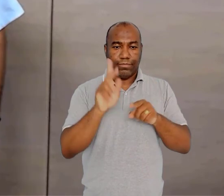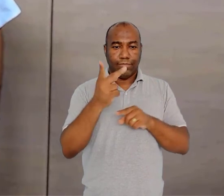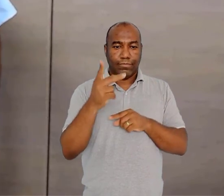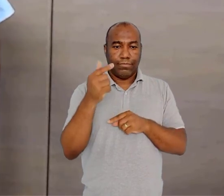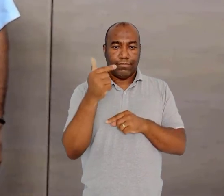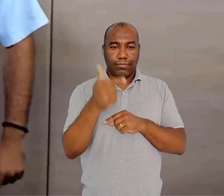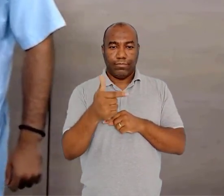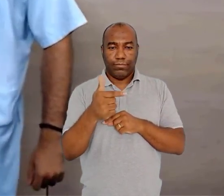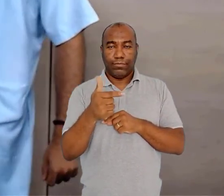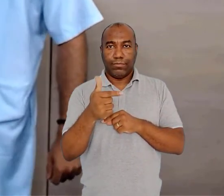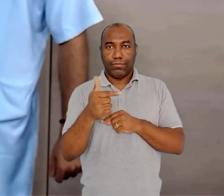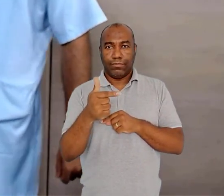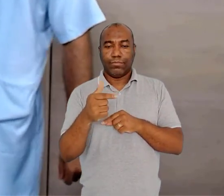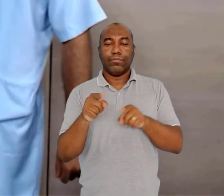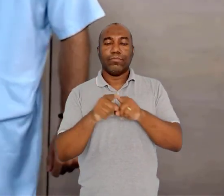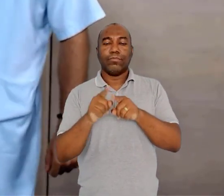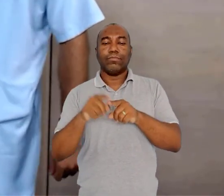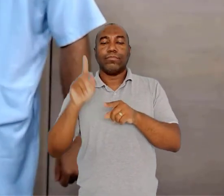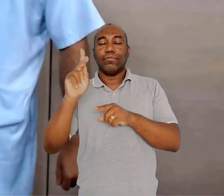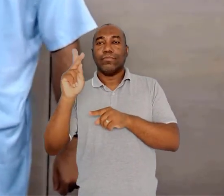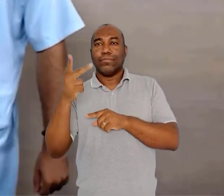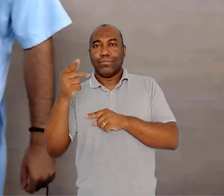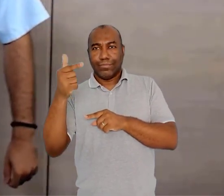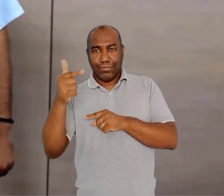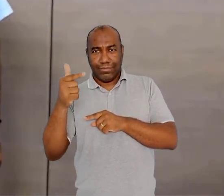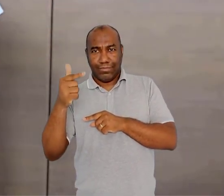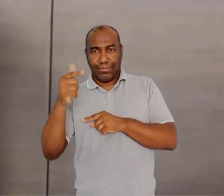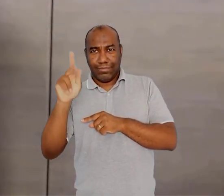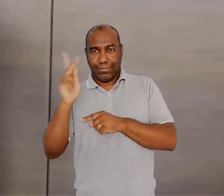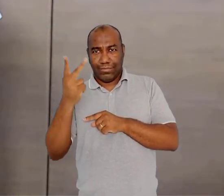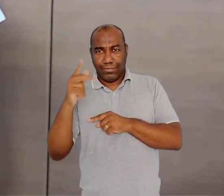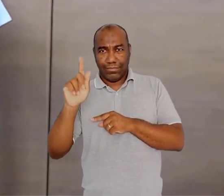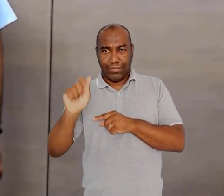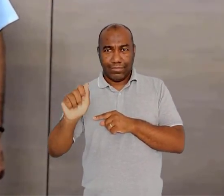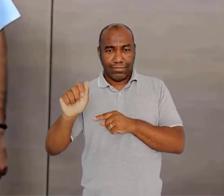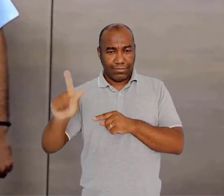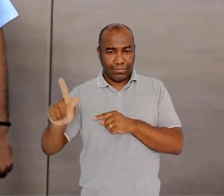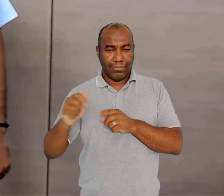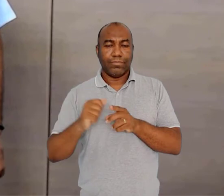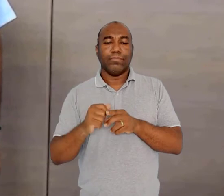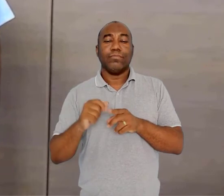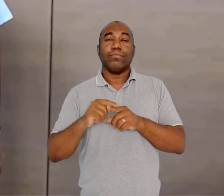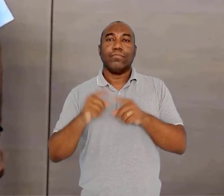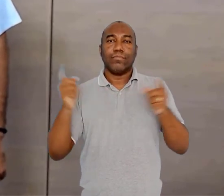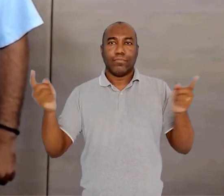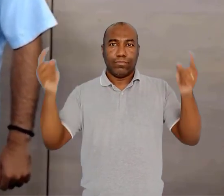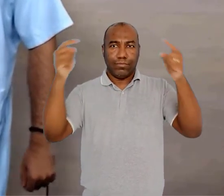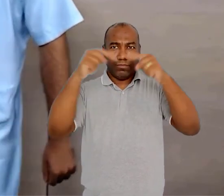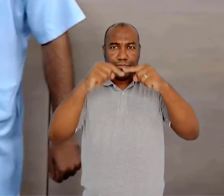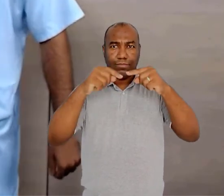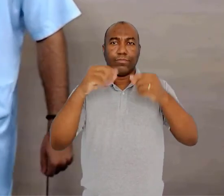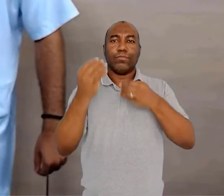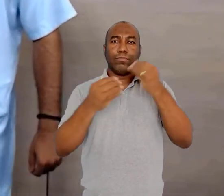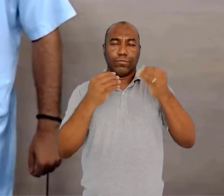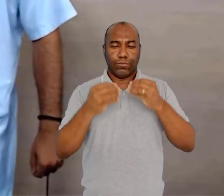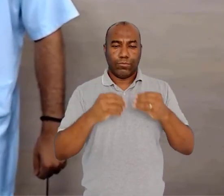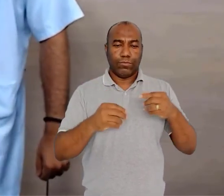oxigênio e prata não contam. E a entalpia dos reagentes aqui. Do produto H2S, dos reagentes